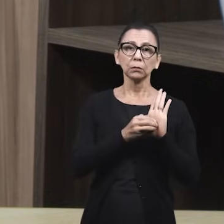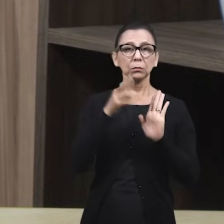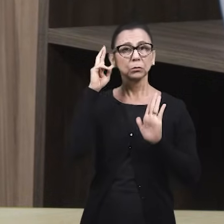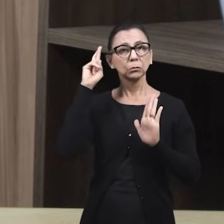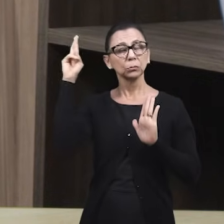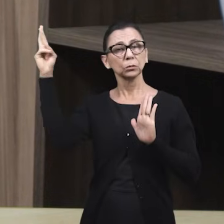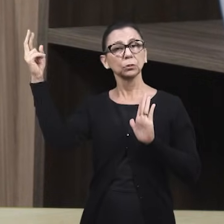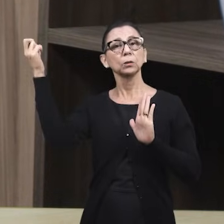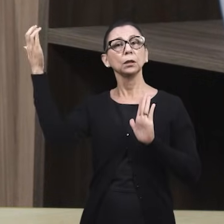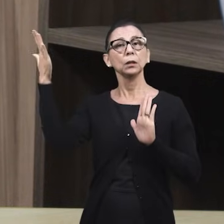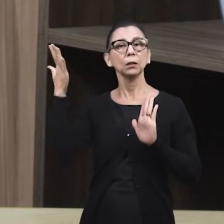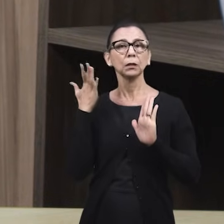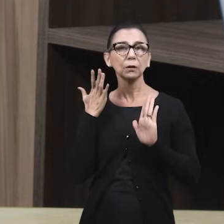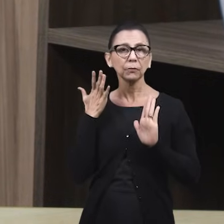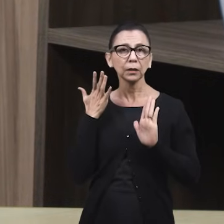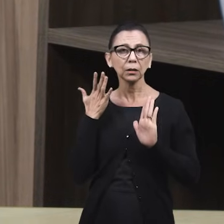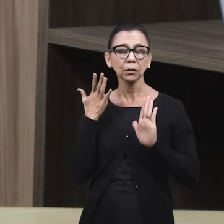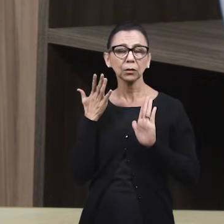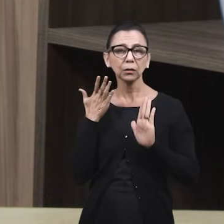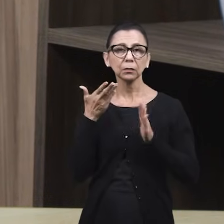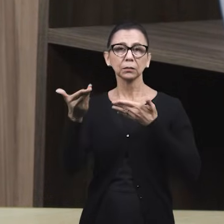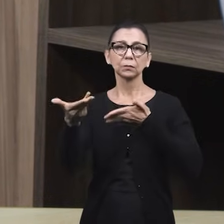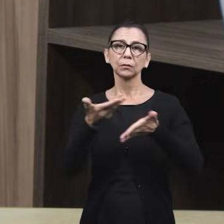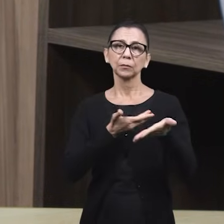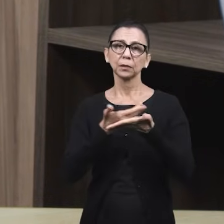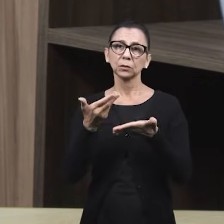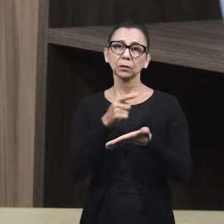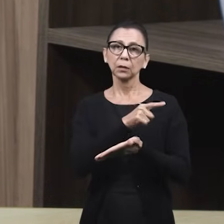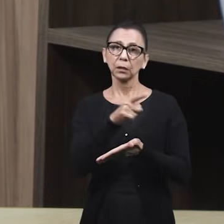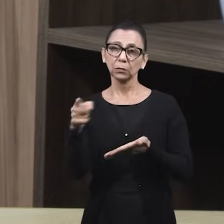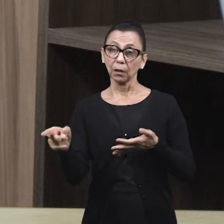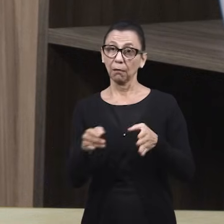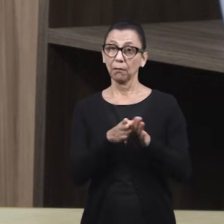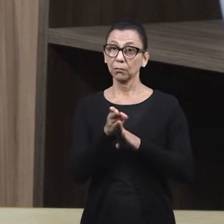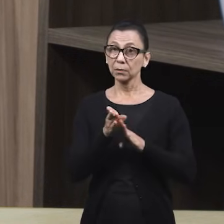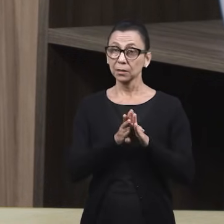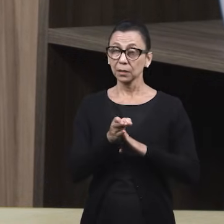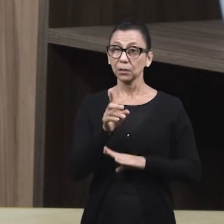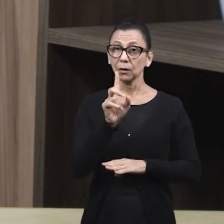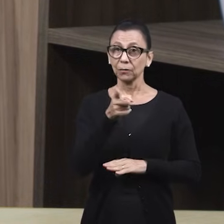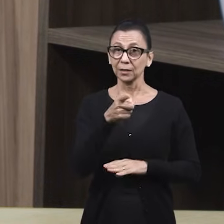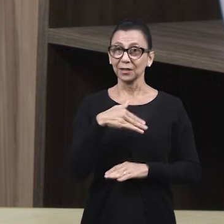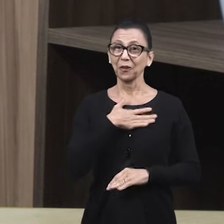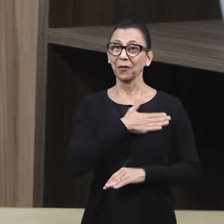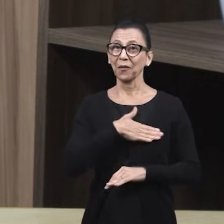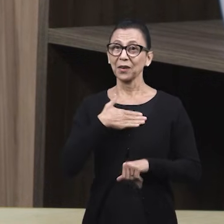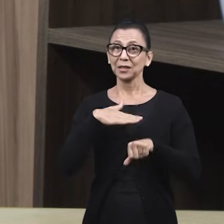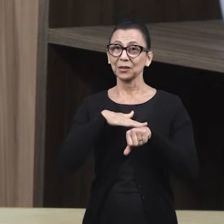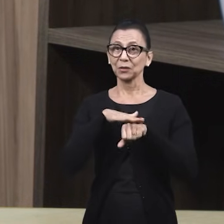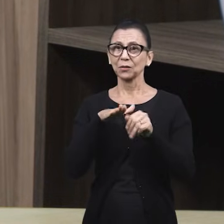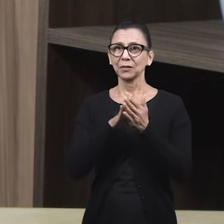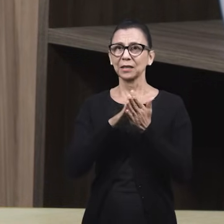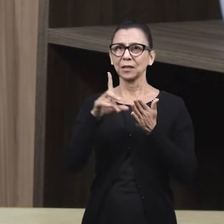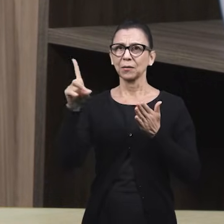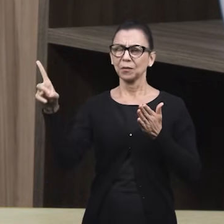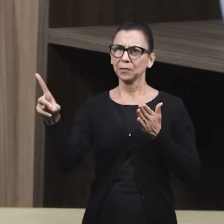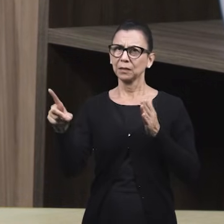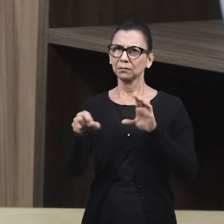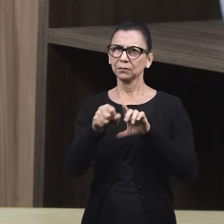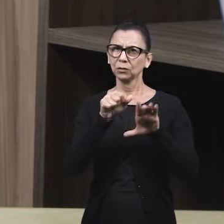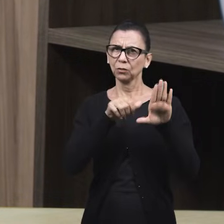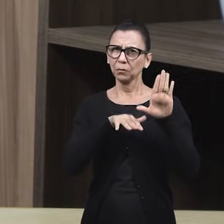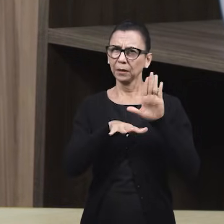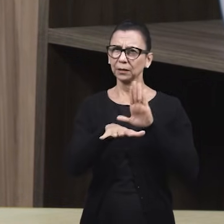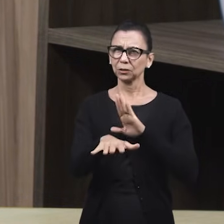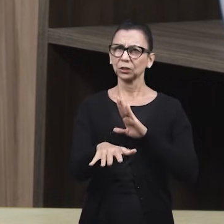Senhor tem colocado à nossa disposição, que está sendo disponibilizado. E eu recomendo que você que gosta do Conversas Bíblicas